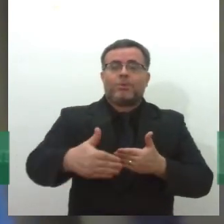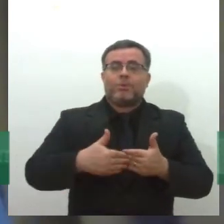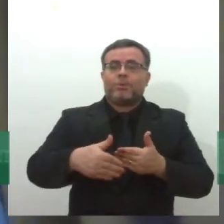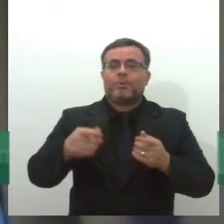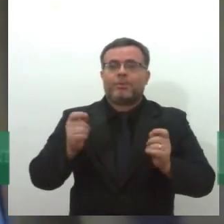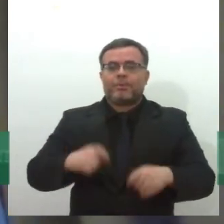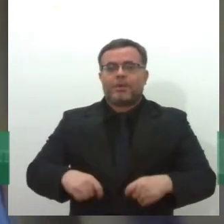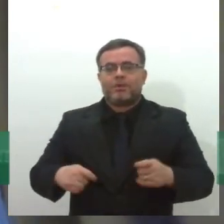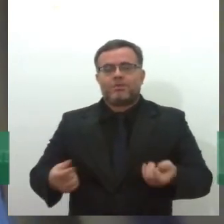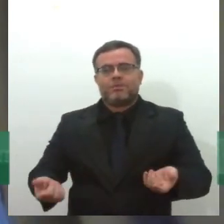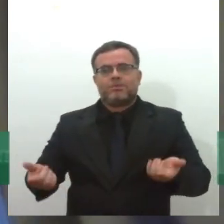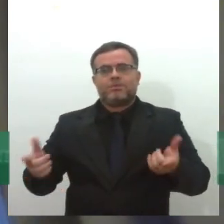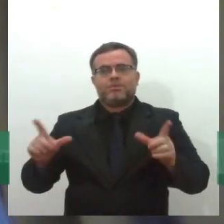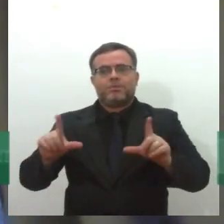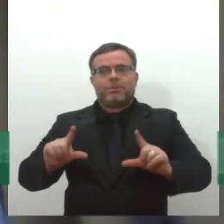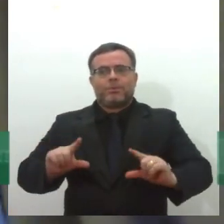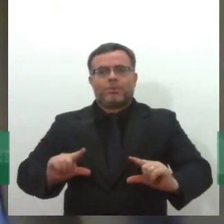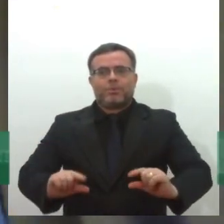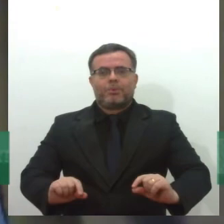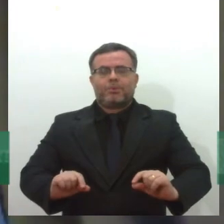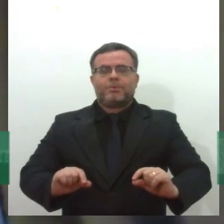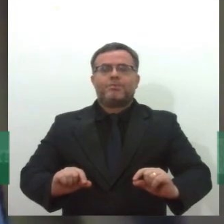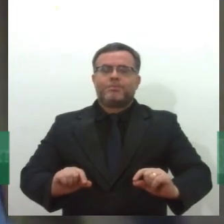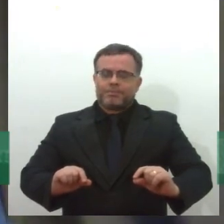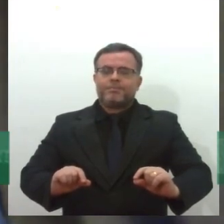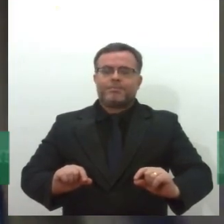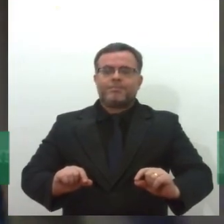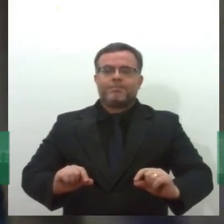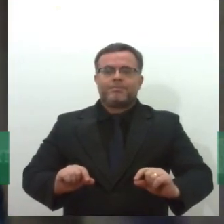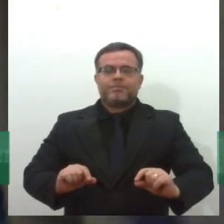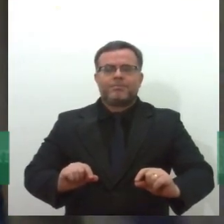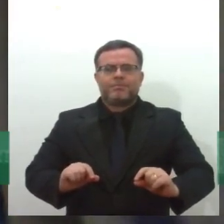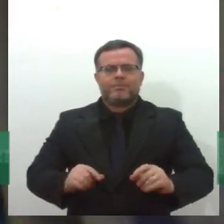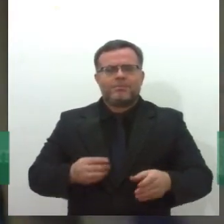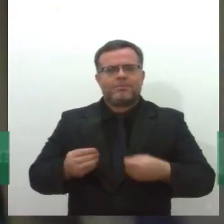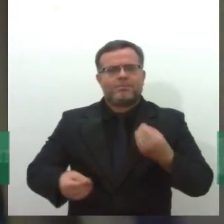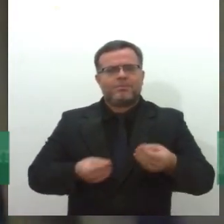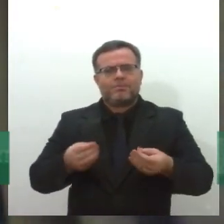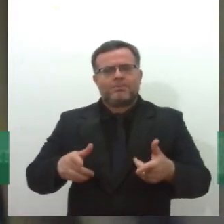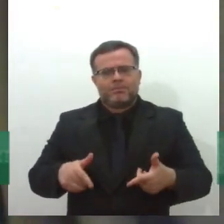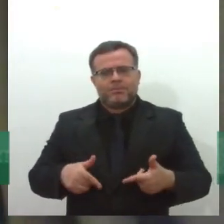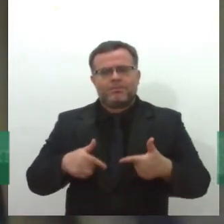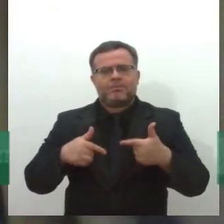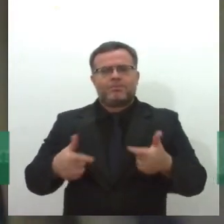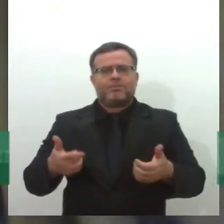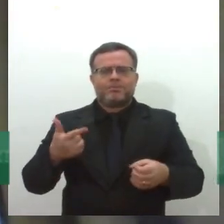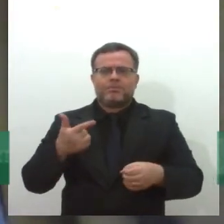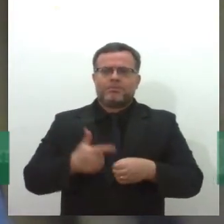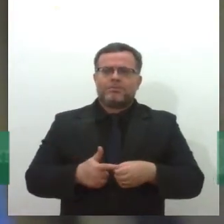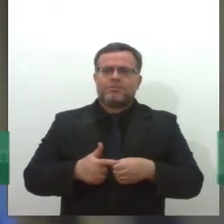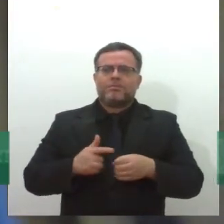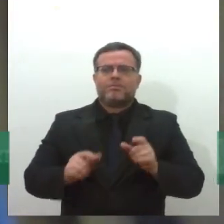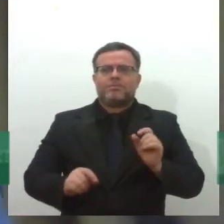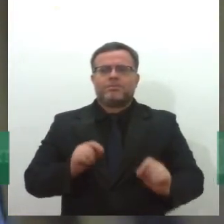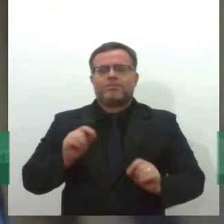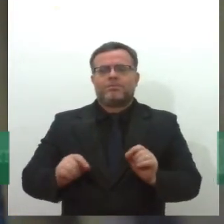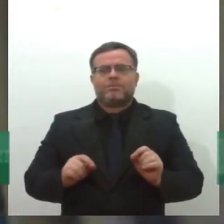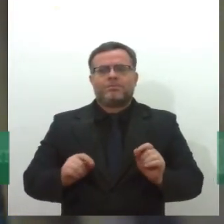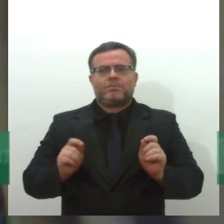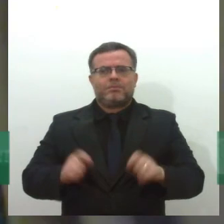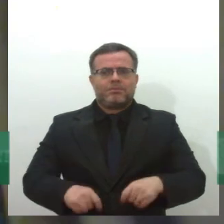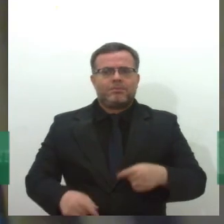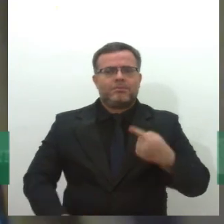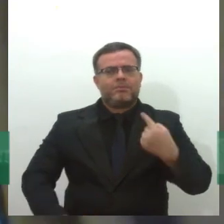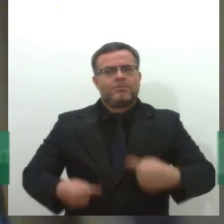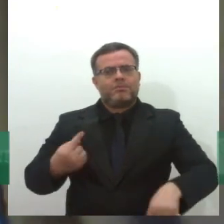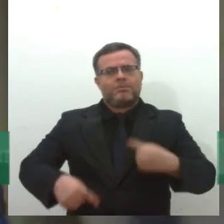gerar desabastecimento. Eu prefiro tomar gasolina cara e ter gasolina do que não ter gasolina por falta de investimento. Então, acho que esse é o debate que a gente tem